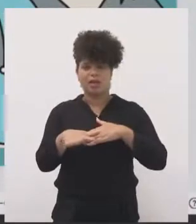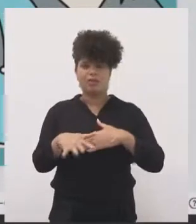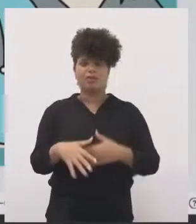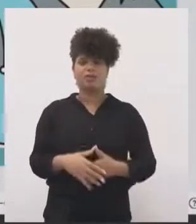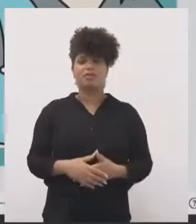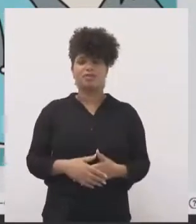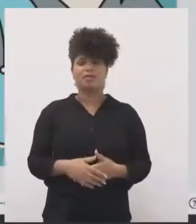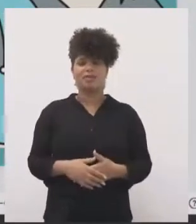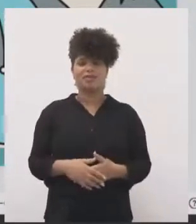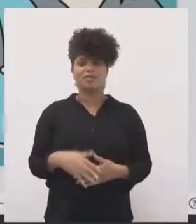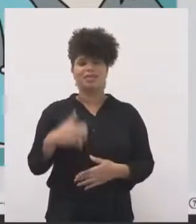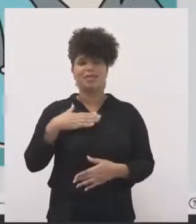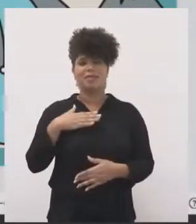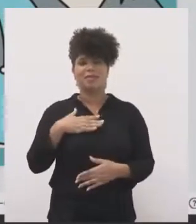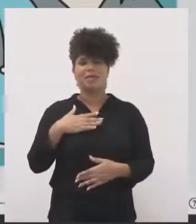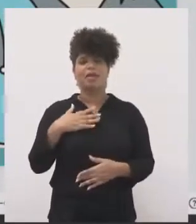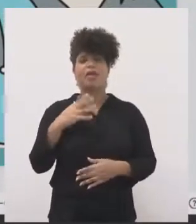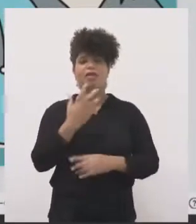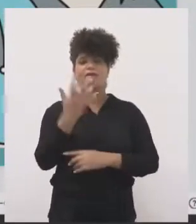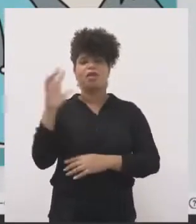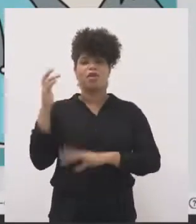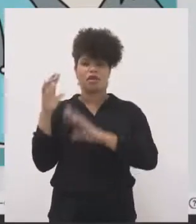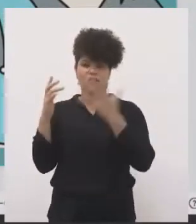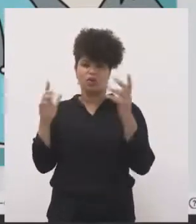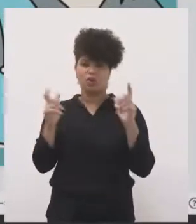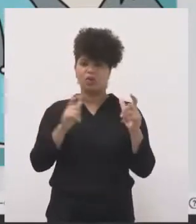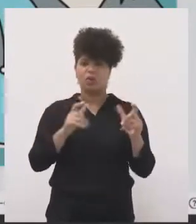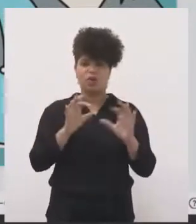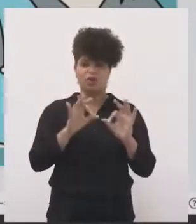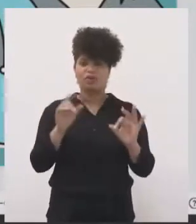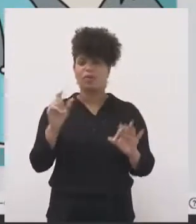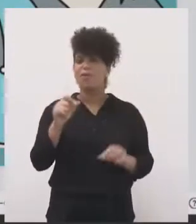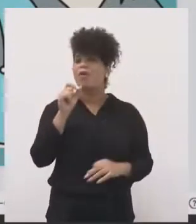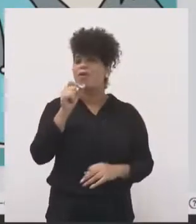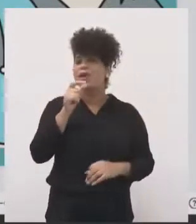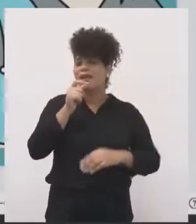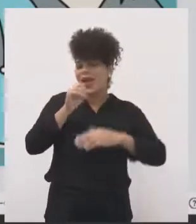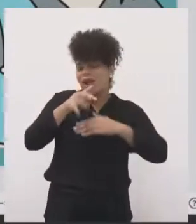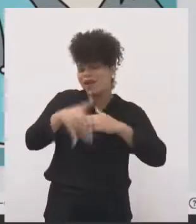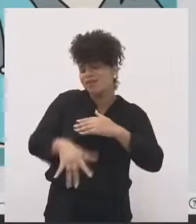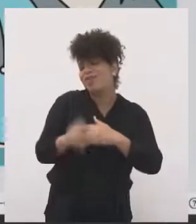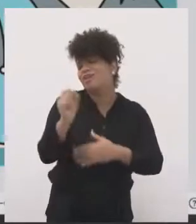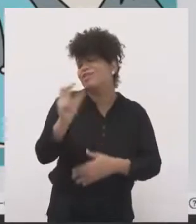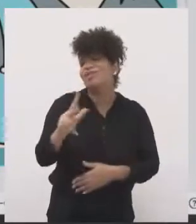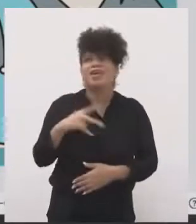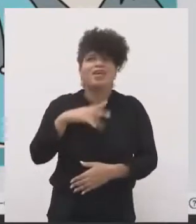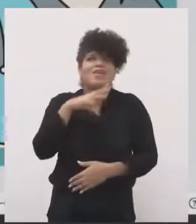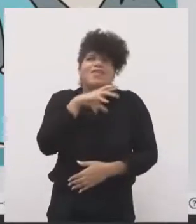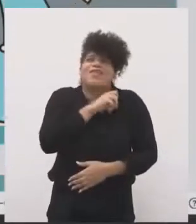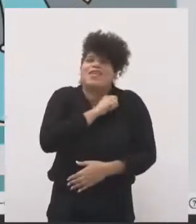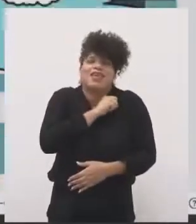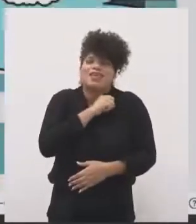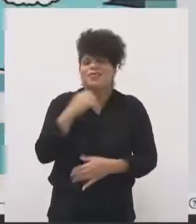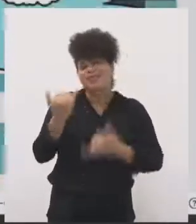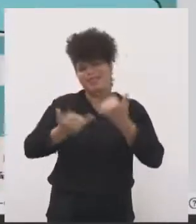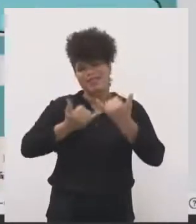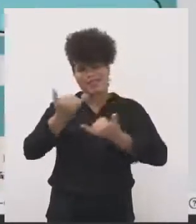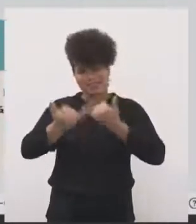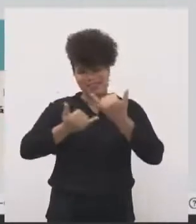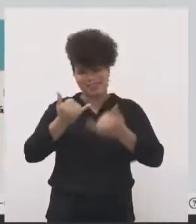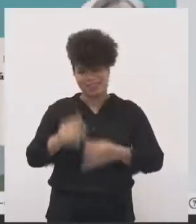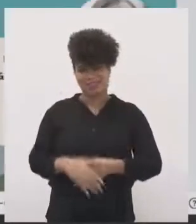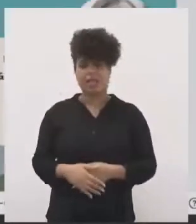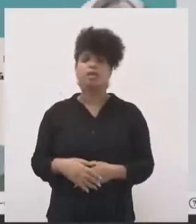na minha floresta tem um lugar muito legal, a Cachoeira Azul. O meu lugar preferido para brincar. E